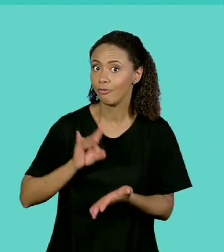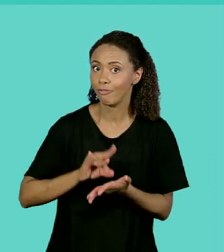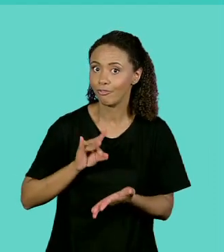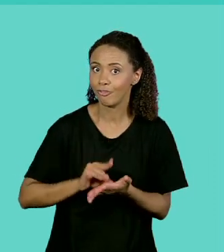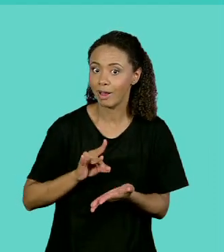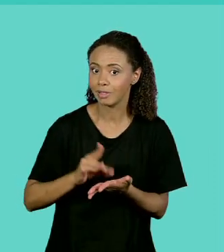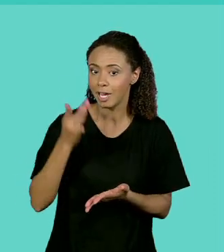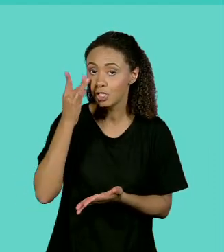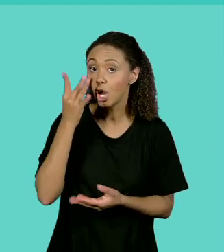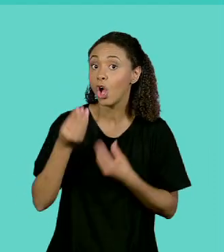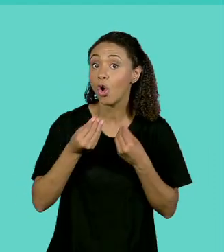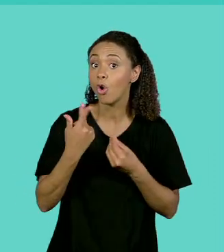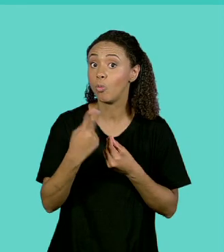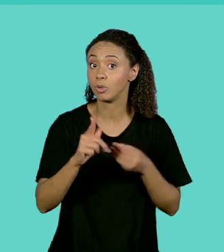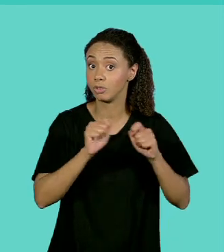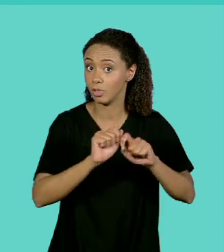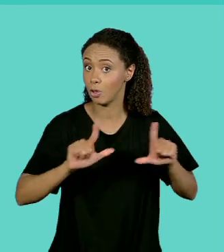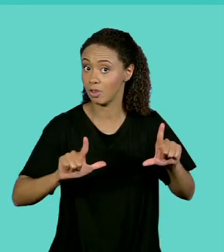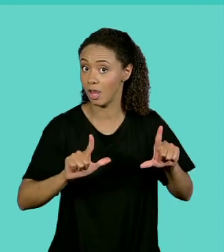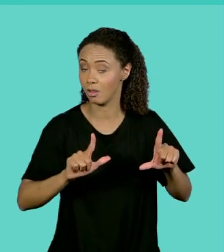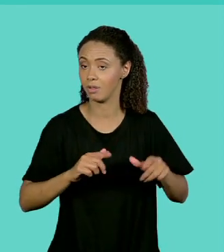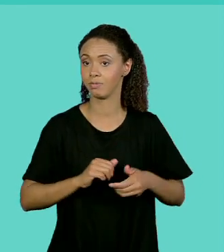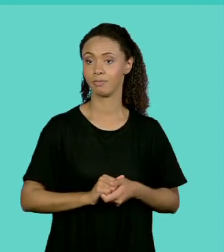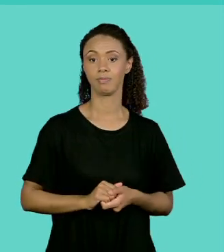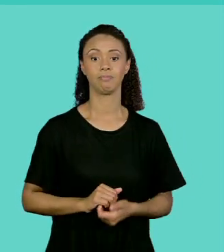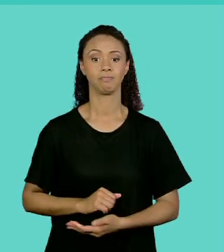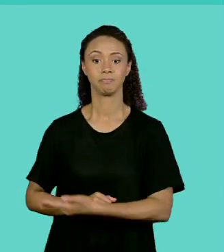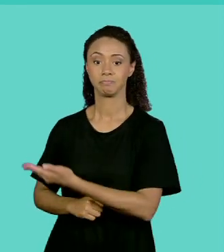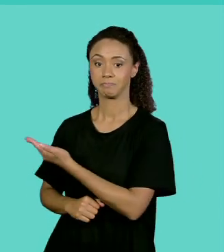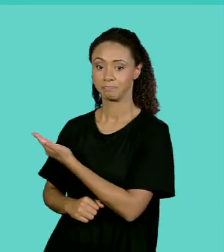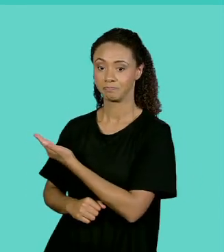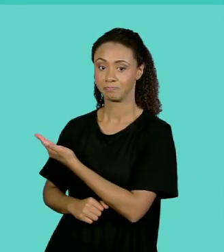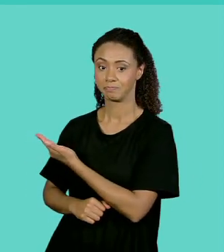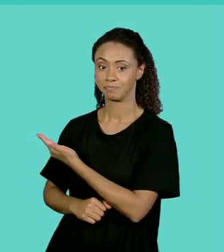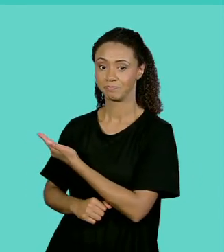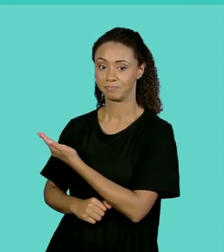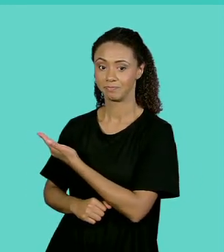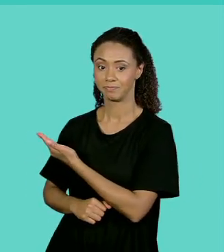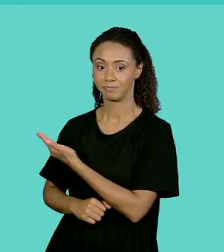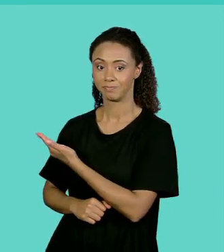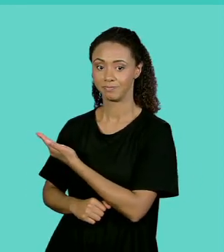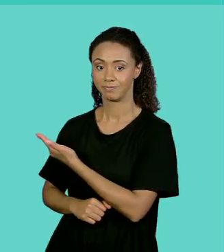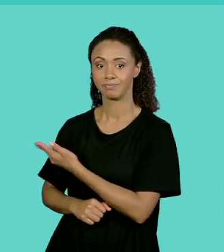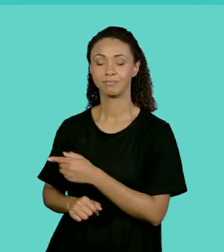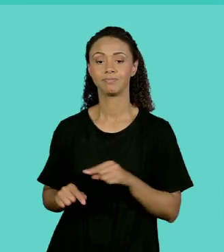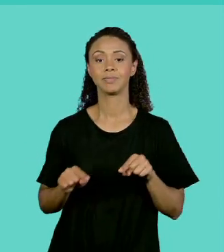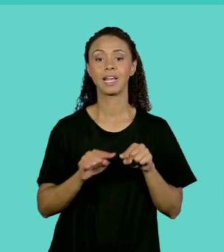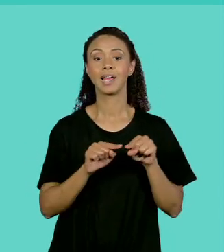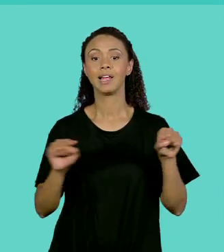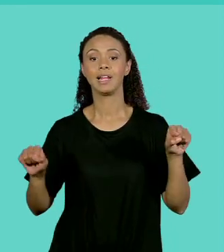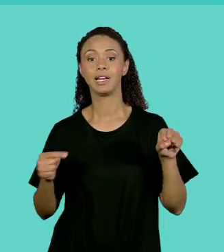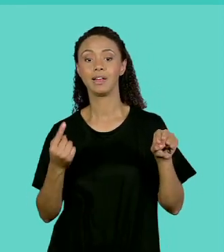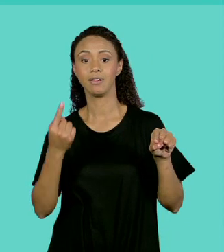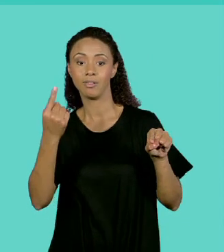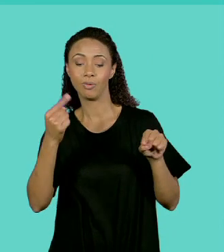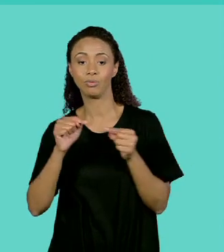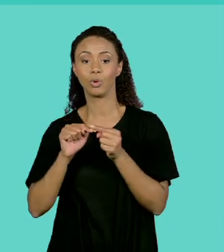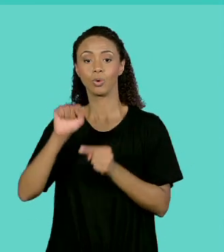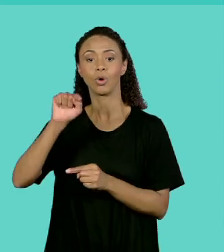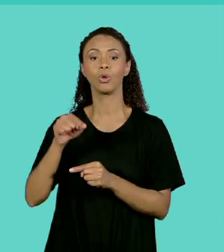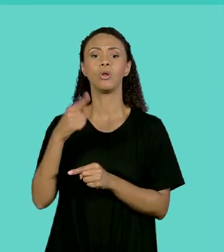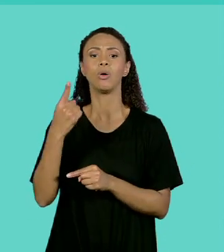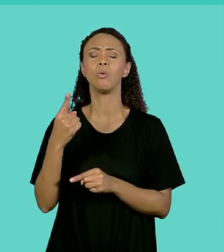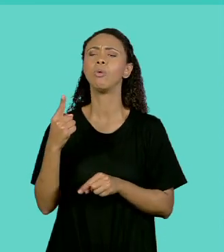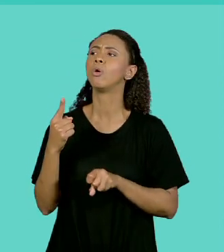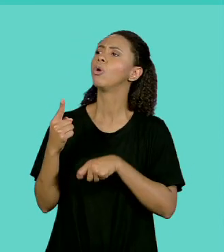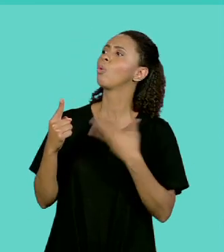Olha só como vai aparecer na tela do usuário. Então linha 1 da matriz, coluna 1 da matriz. Qual é o valor? Vou escrever